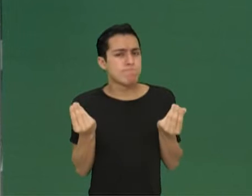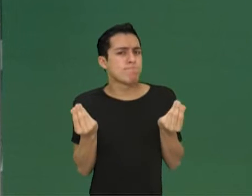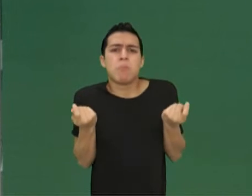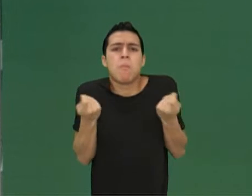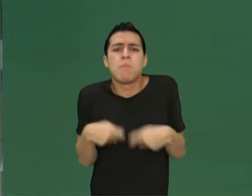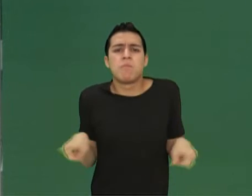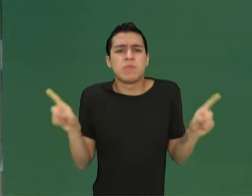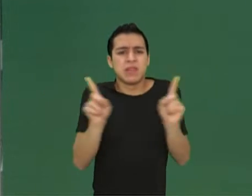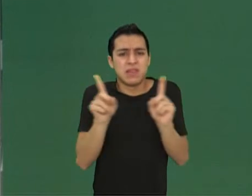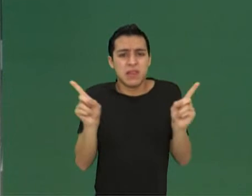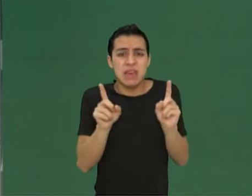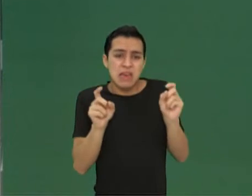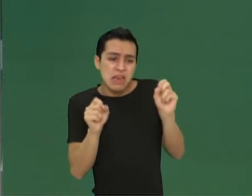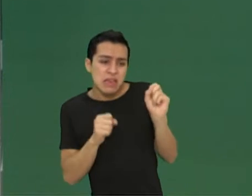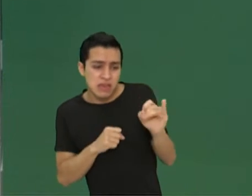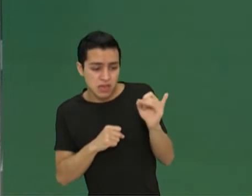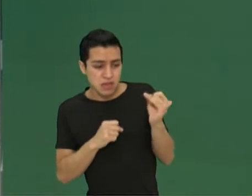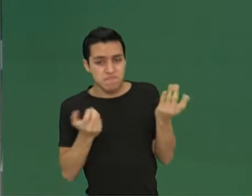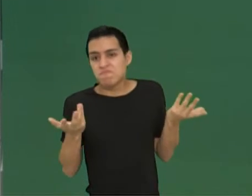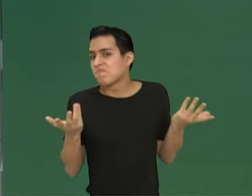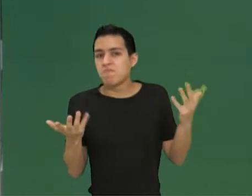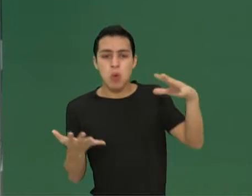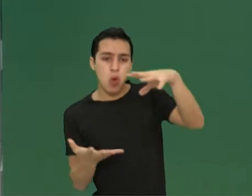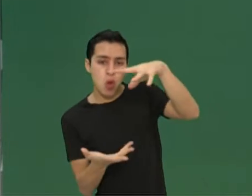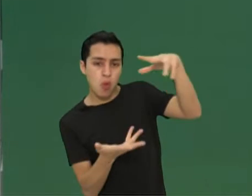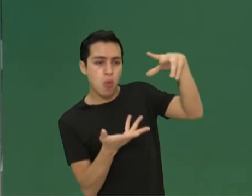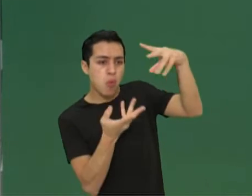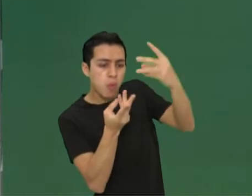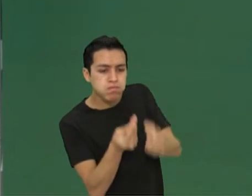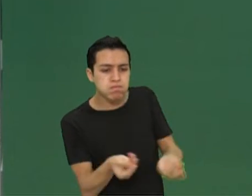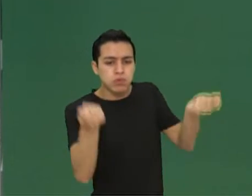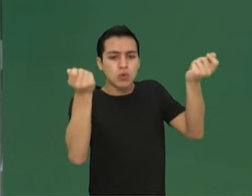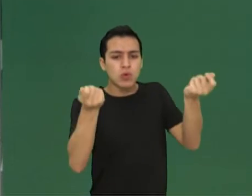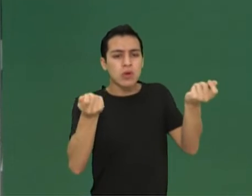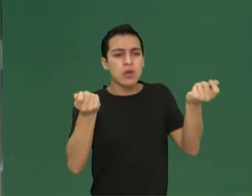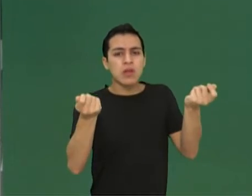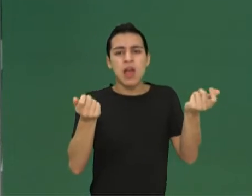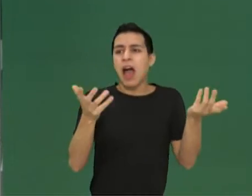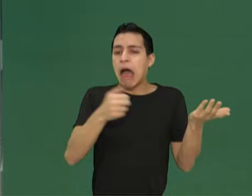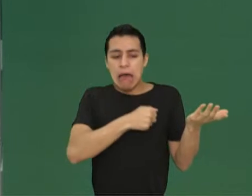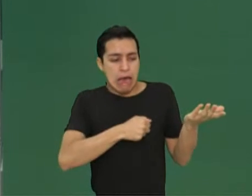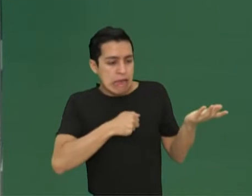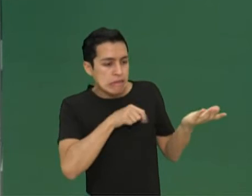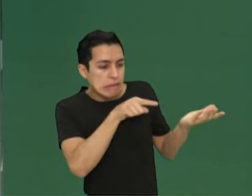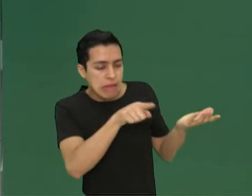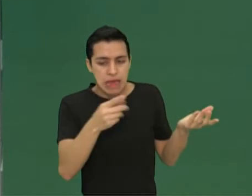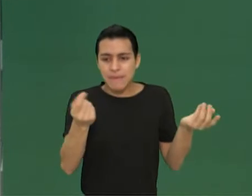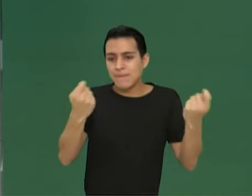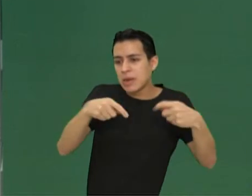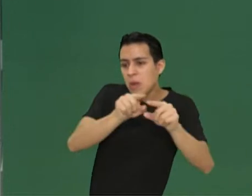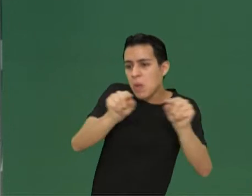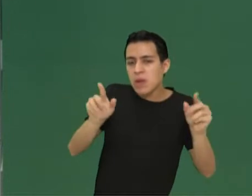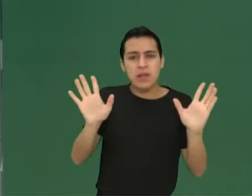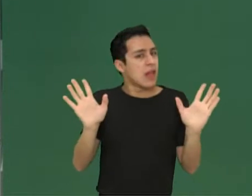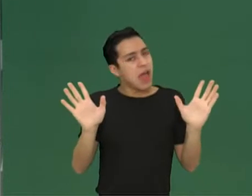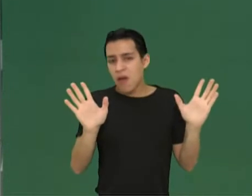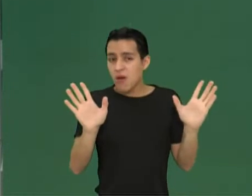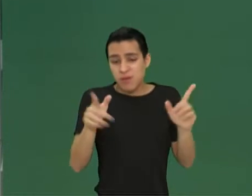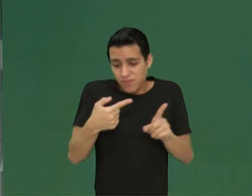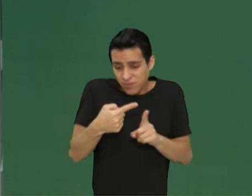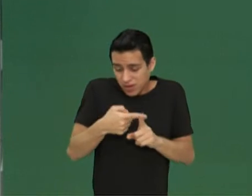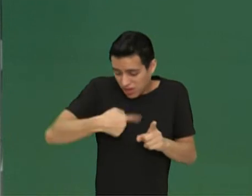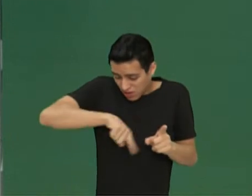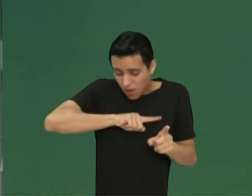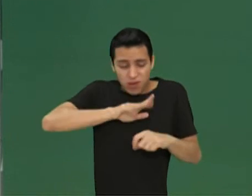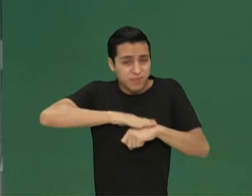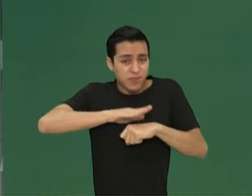precisamos existir, né? Se amanhã ou depois a humanidade for embora do mundo, ninguém vai sentir saudade. Até porque a única coisa que sente saudade nesse mundo